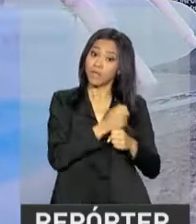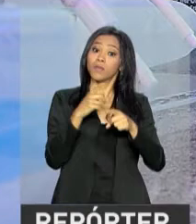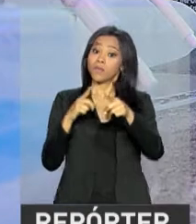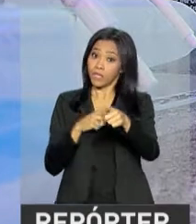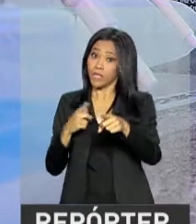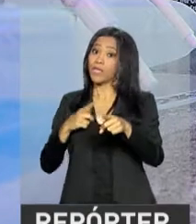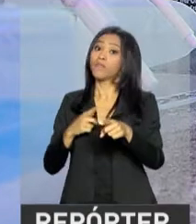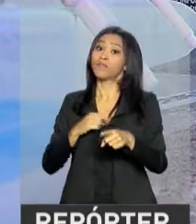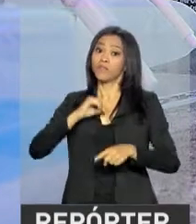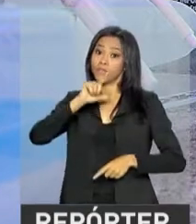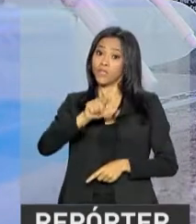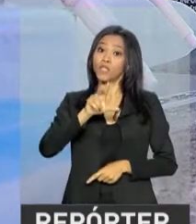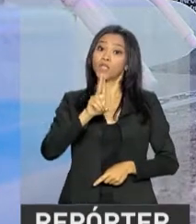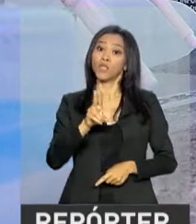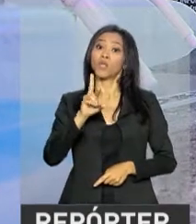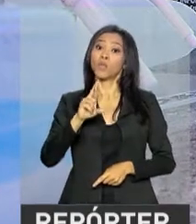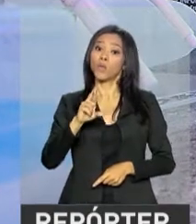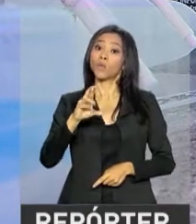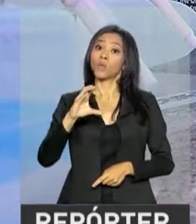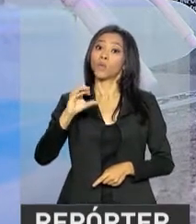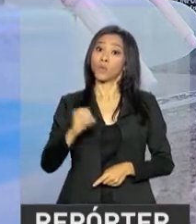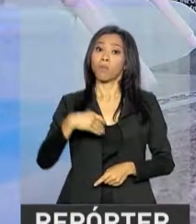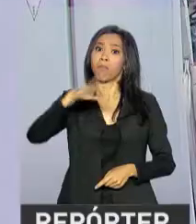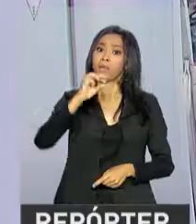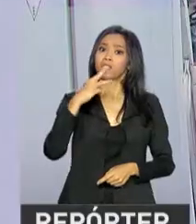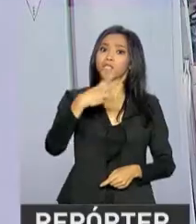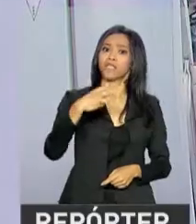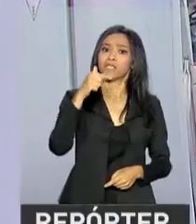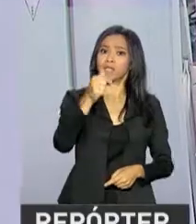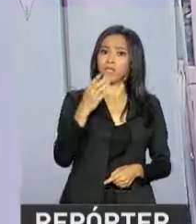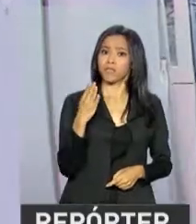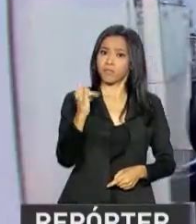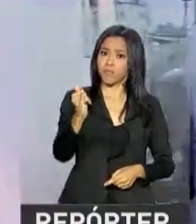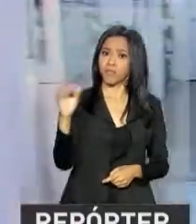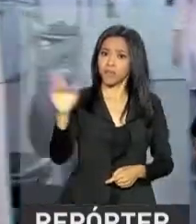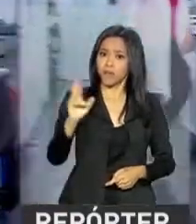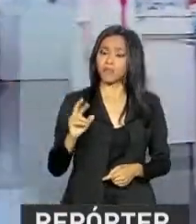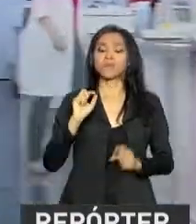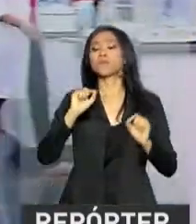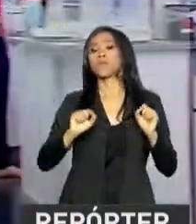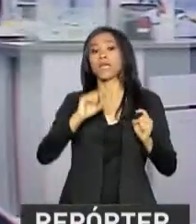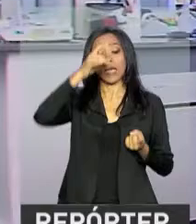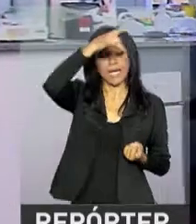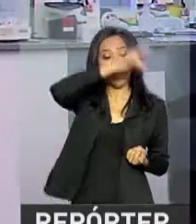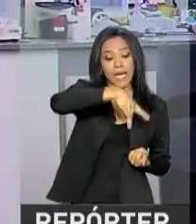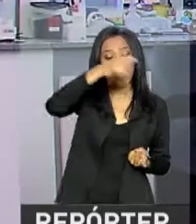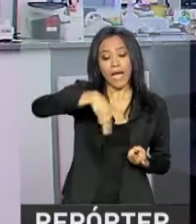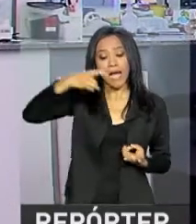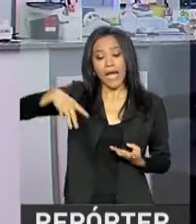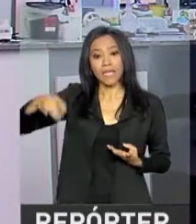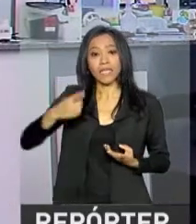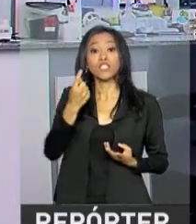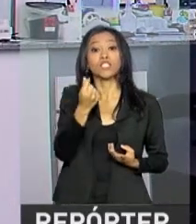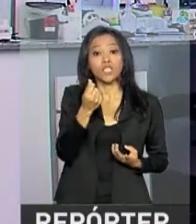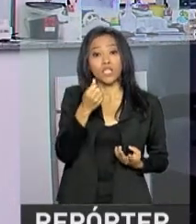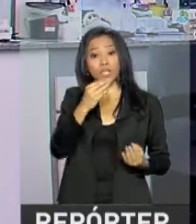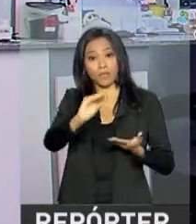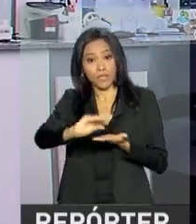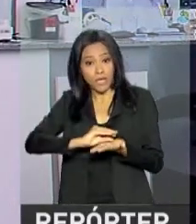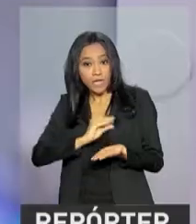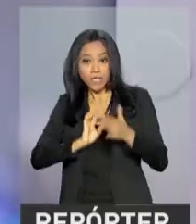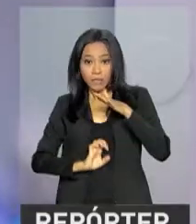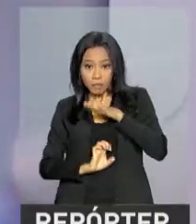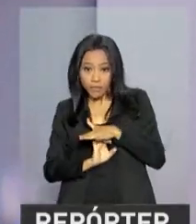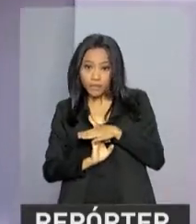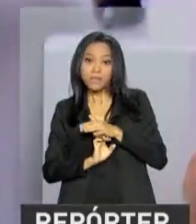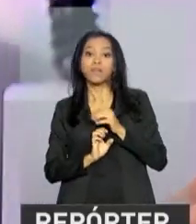lucro social de mais de 37 bilhões de reais ou seja para cada real aplicado na embrapa em 2017